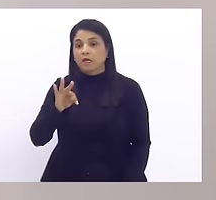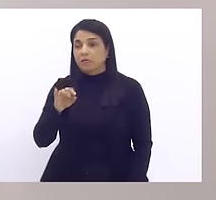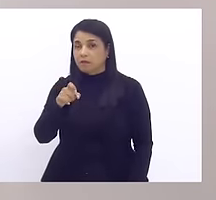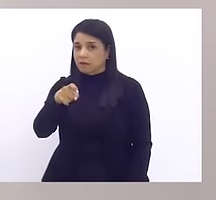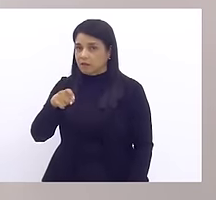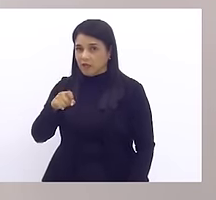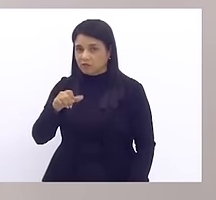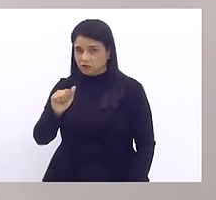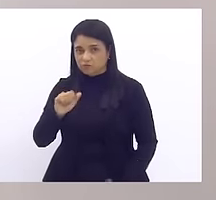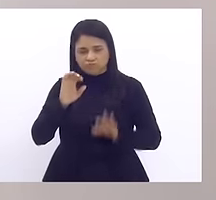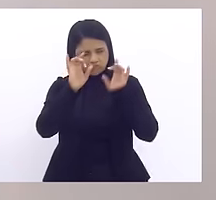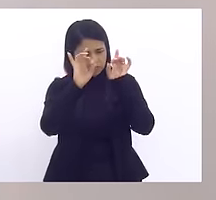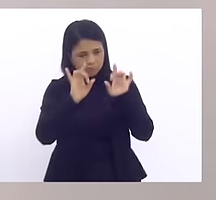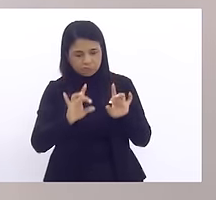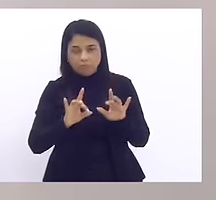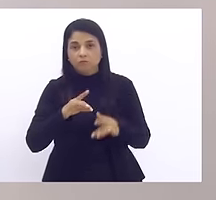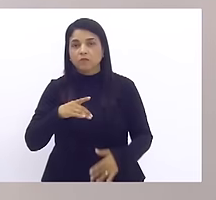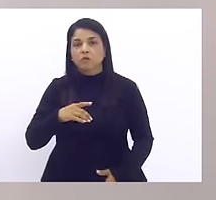reboque